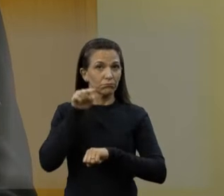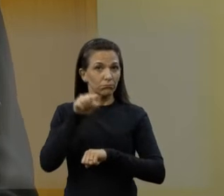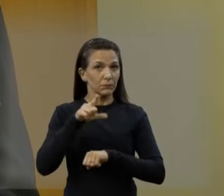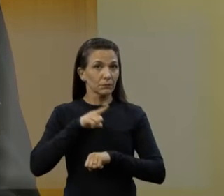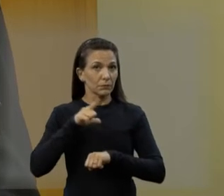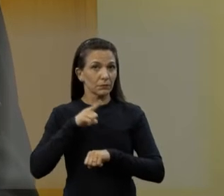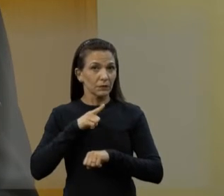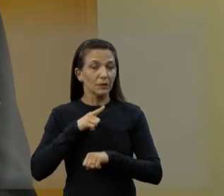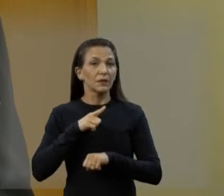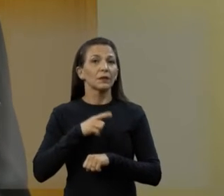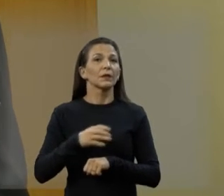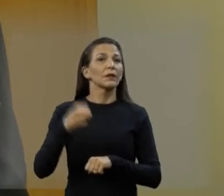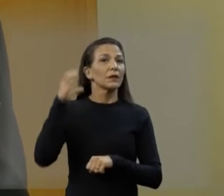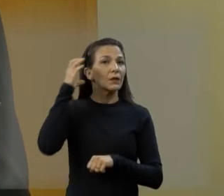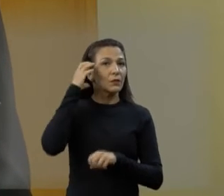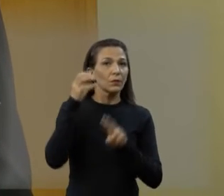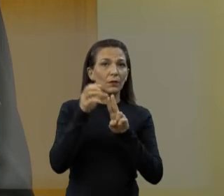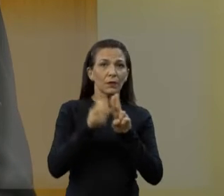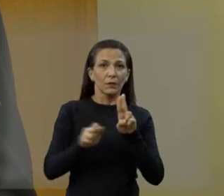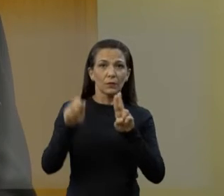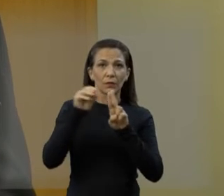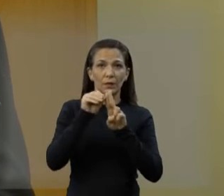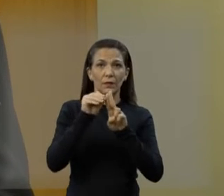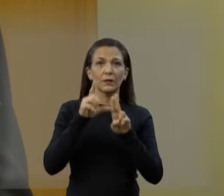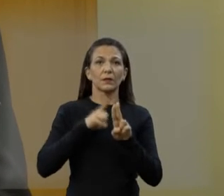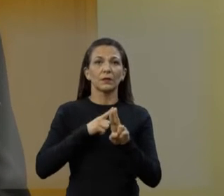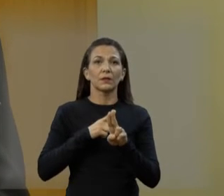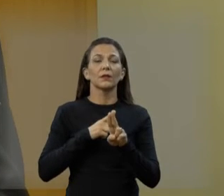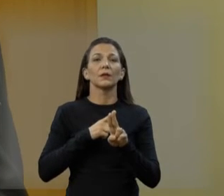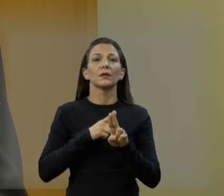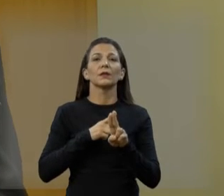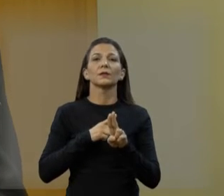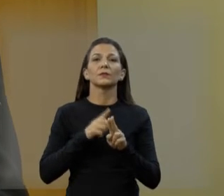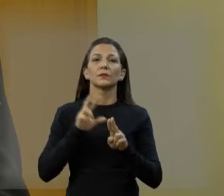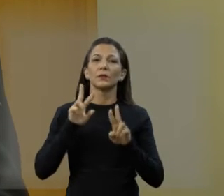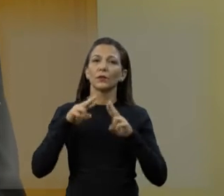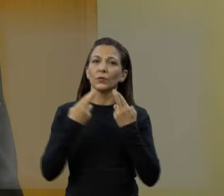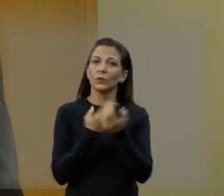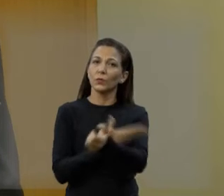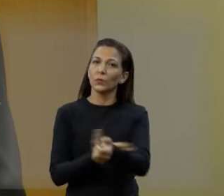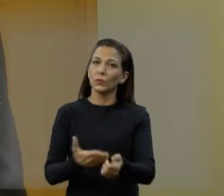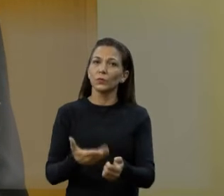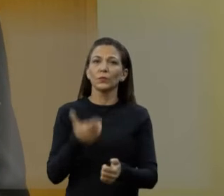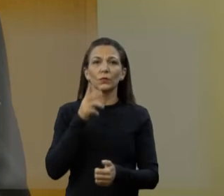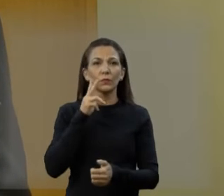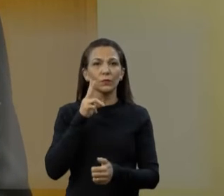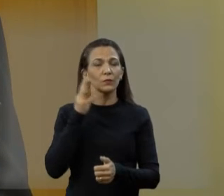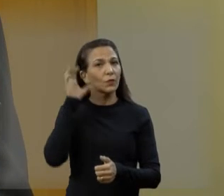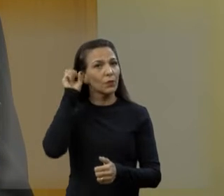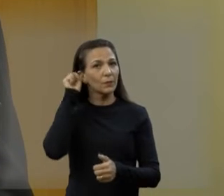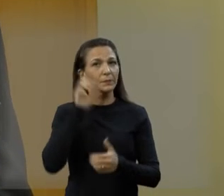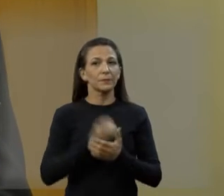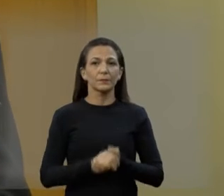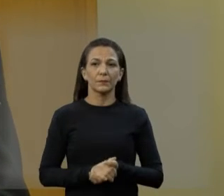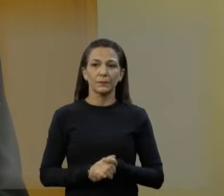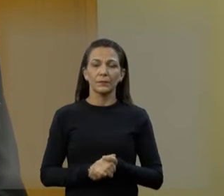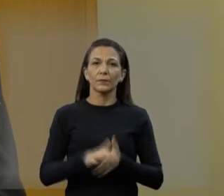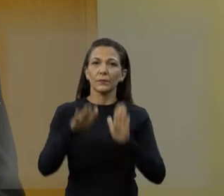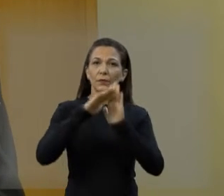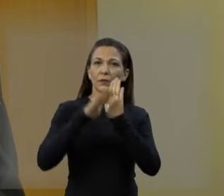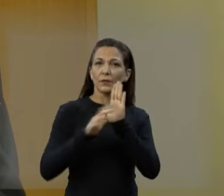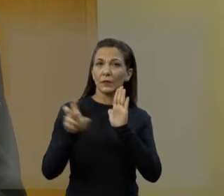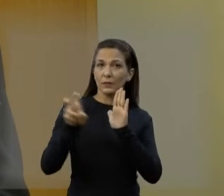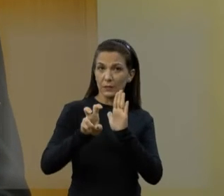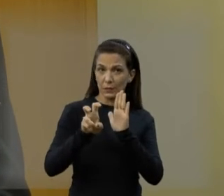acompanha a reprise na íntegra pela Uniara FM 100,1 de garrets a ordem do dia começa com cinco